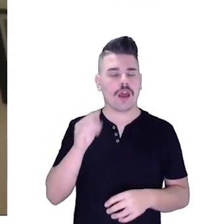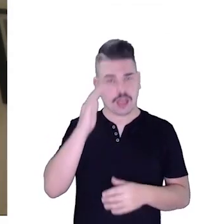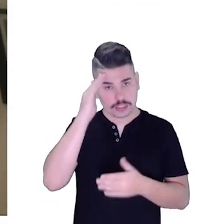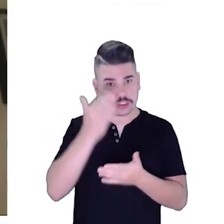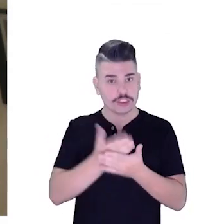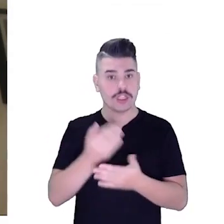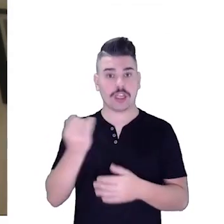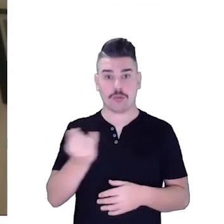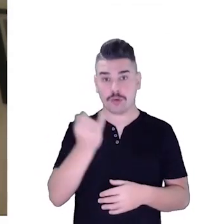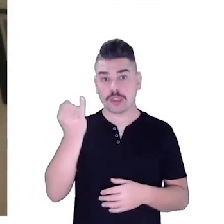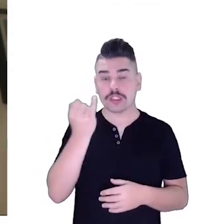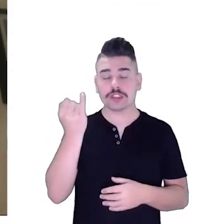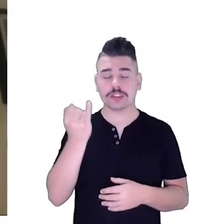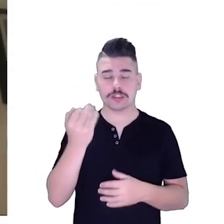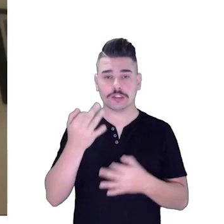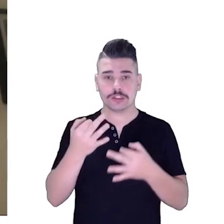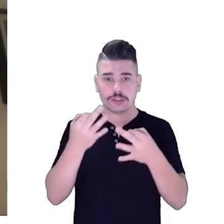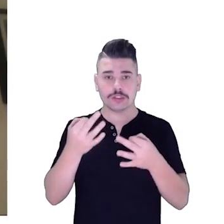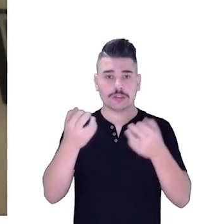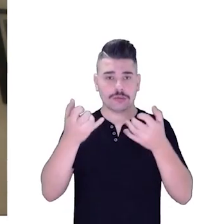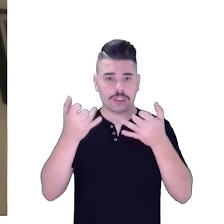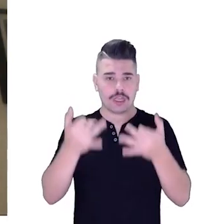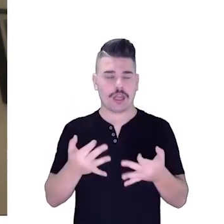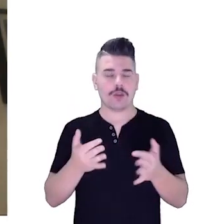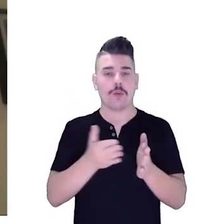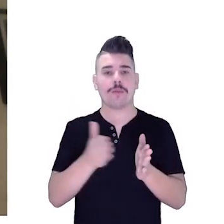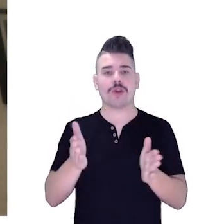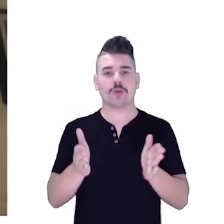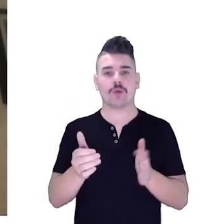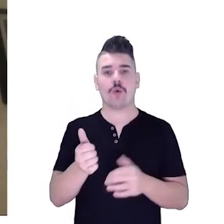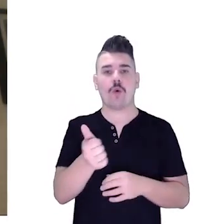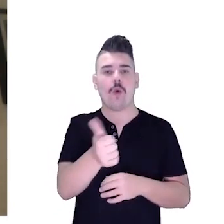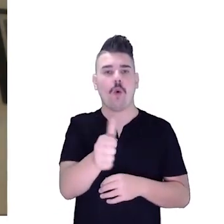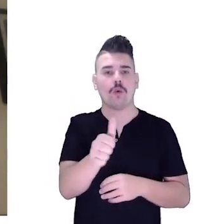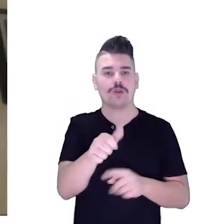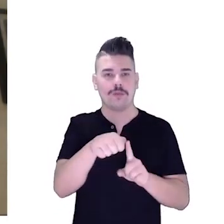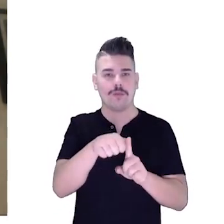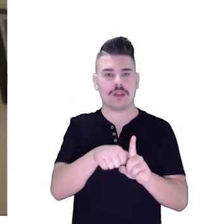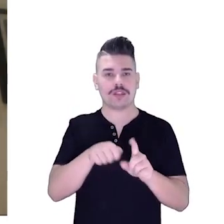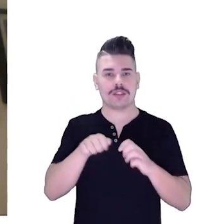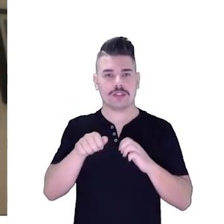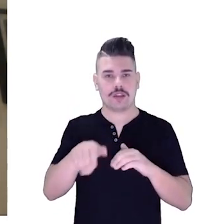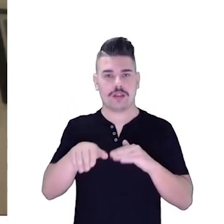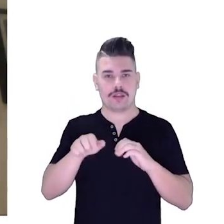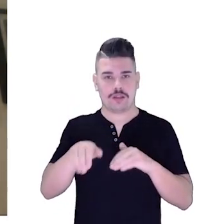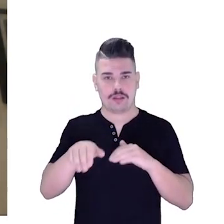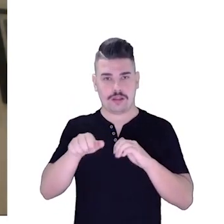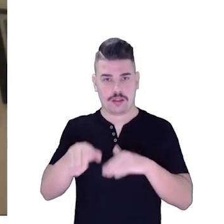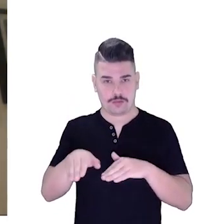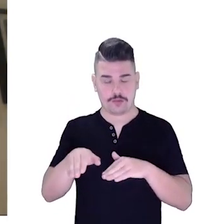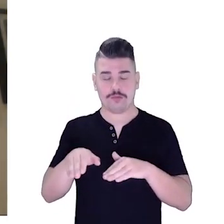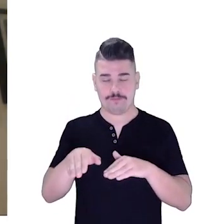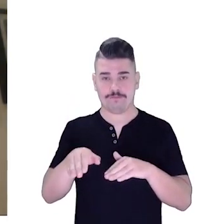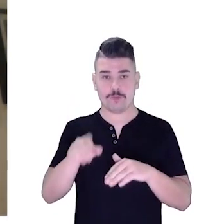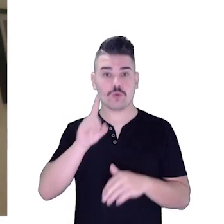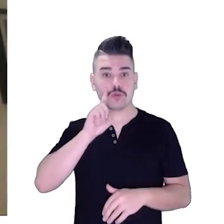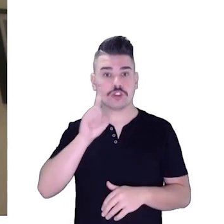o primeiro ponto que ela acha importante de ser comentado é justamente o 11 de setembro, né, e como